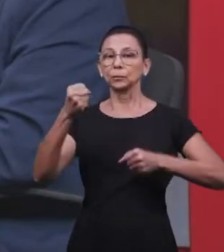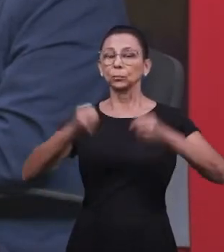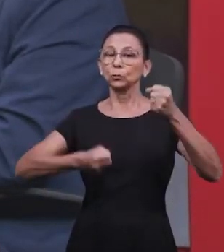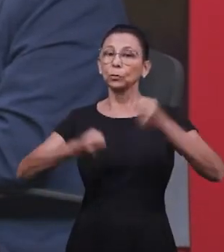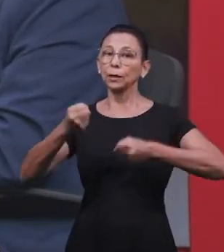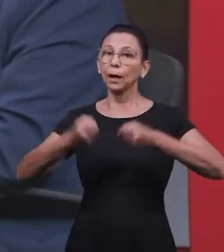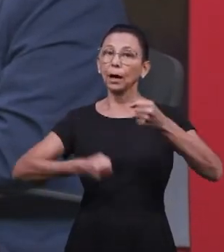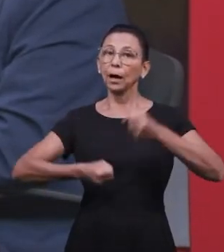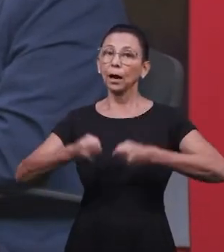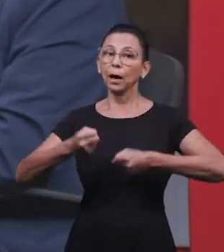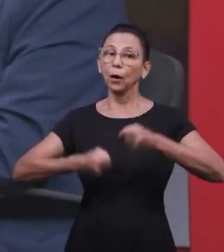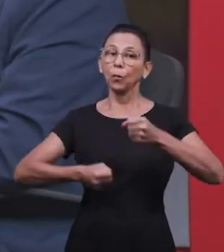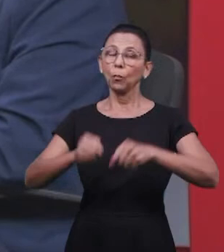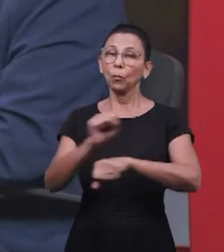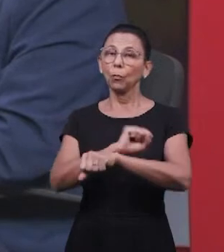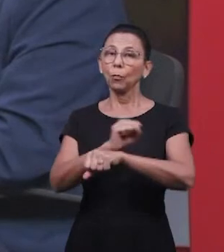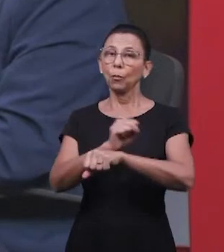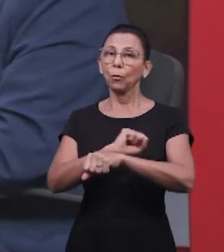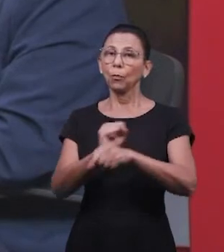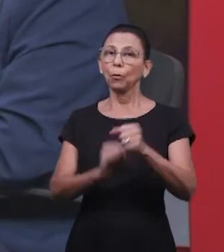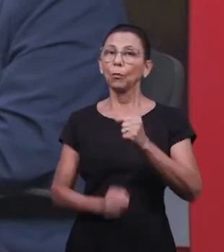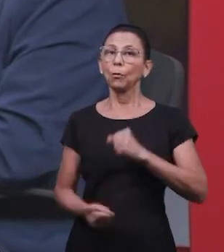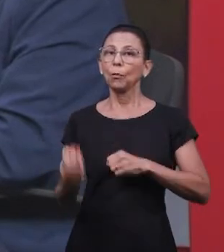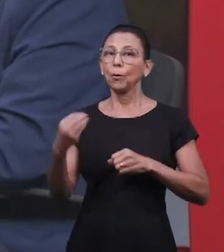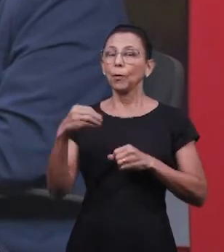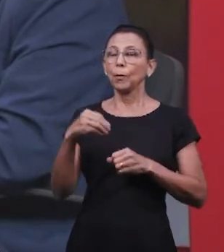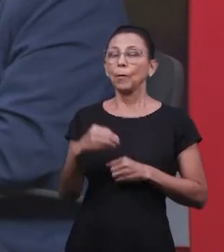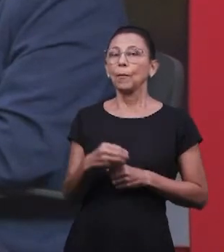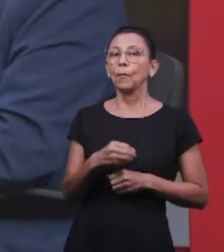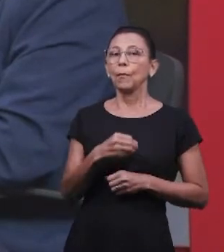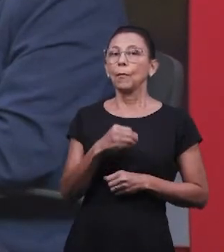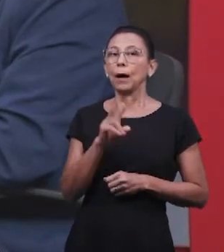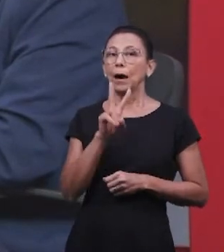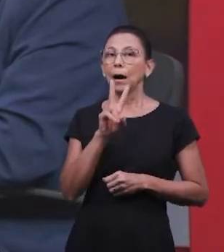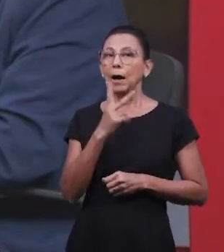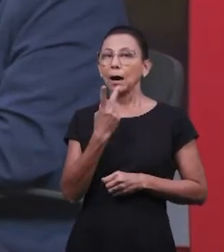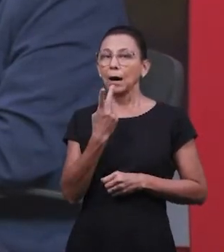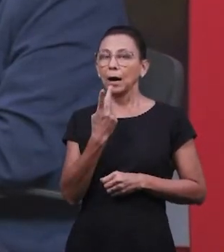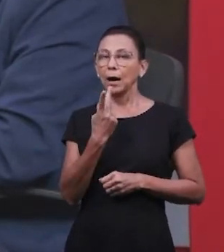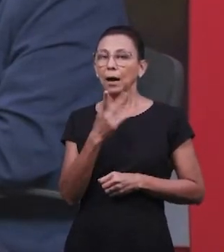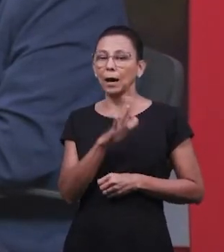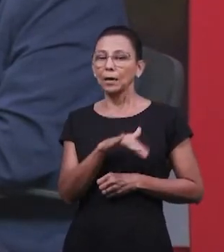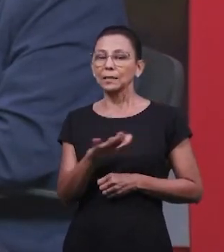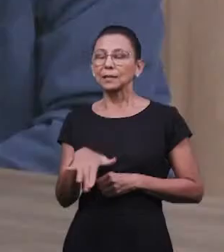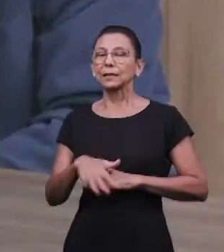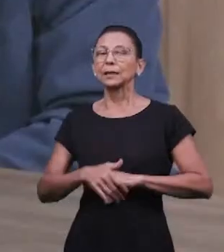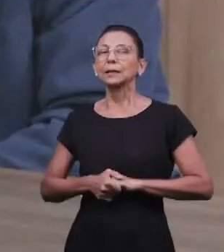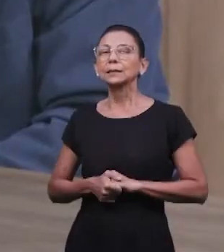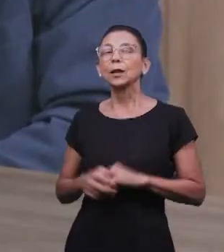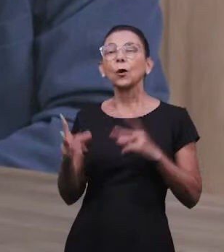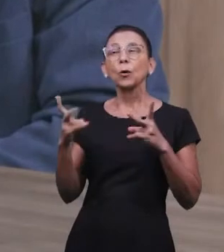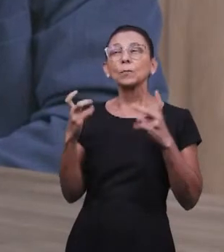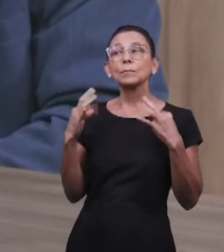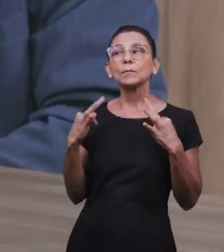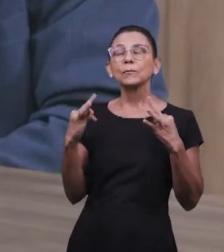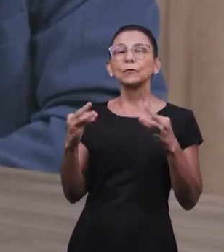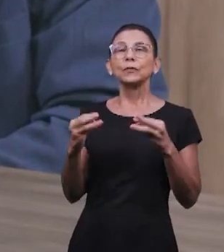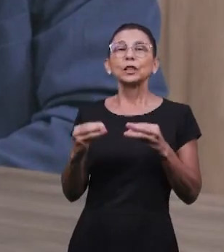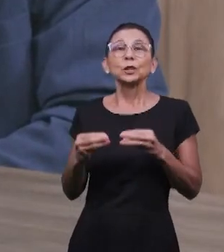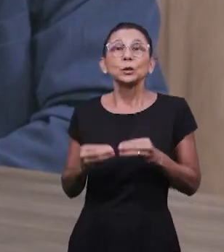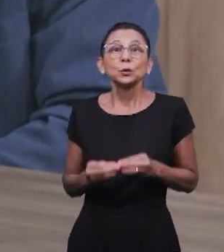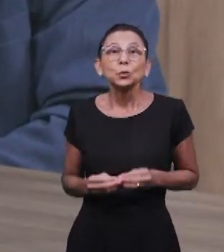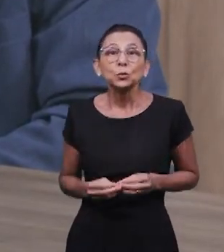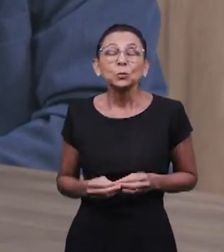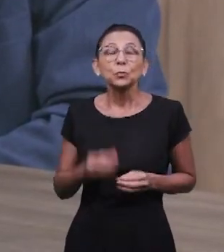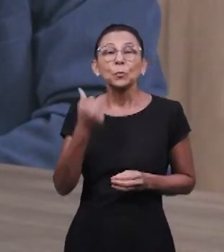a perder todo o aprendizado. As crianças não ficam na igreja, não. Vai ficar na igreja, não. Porque alguns vão até